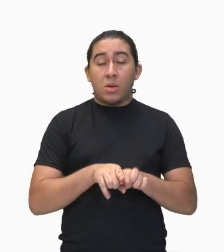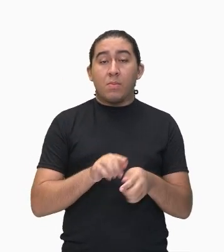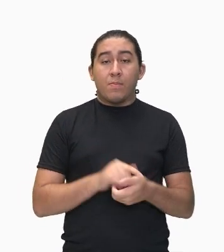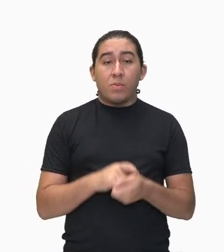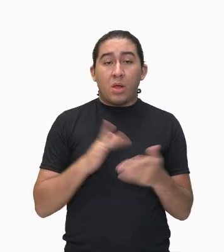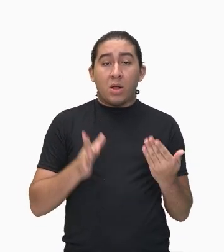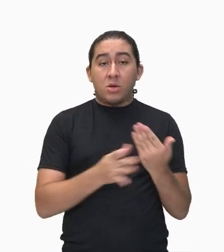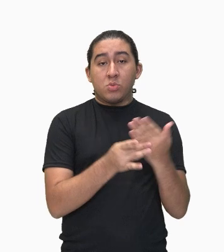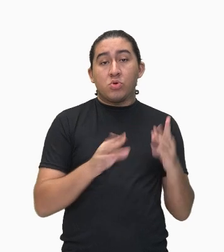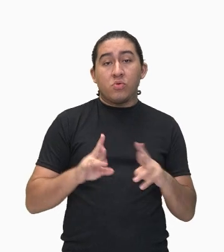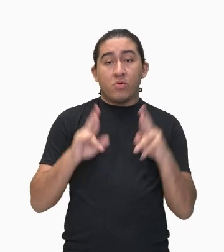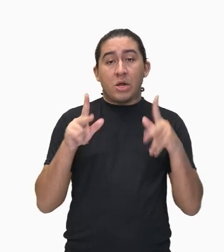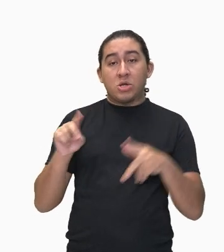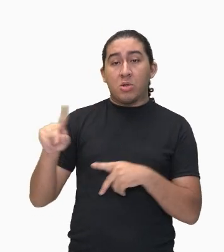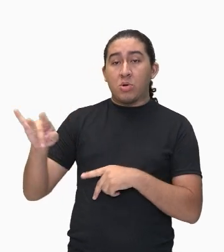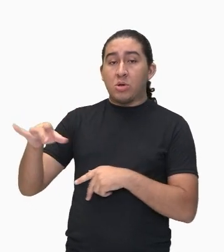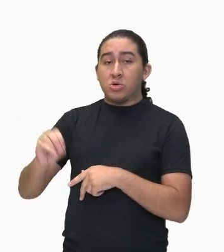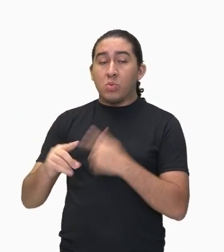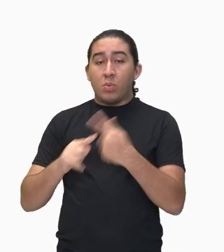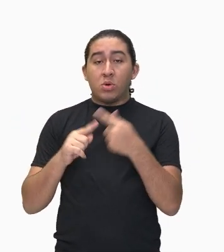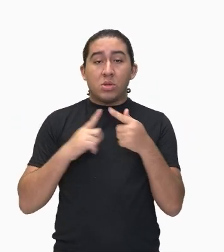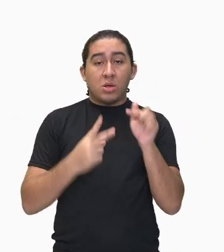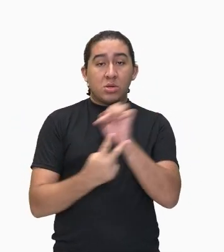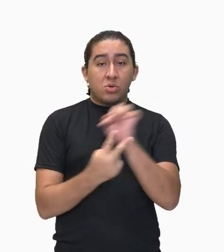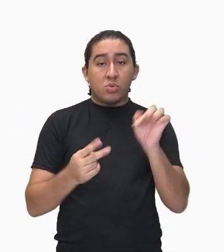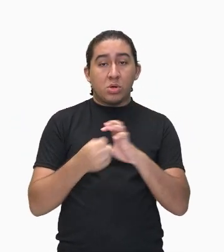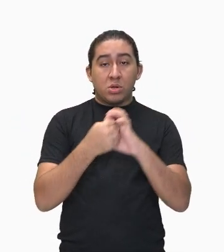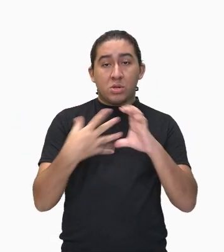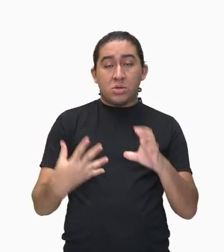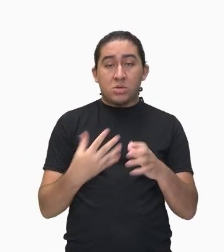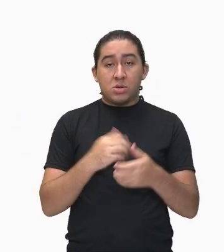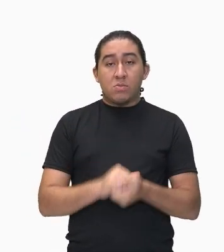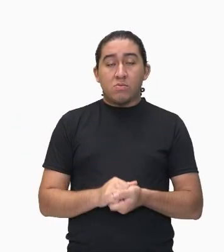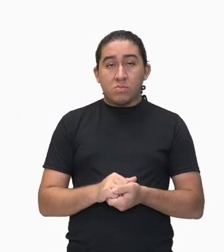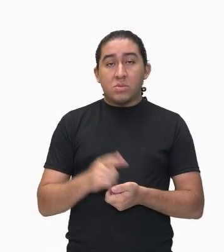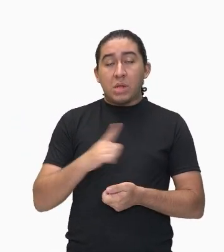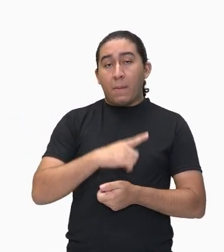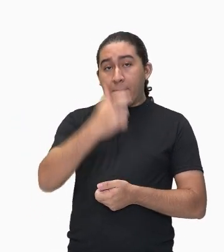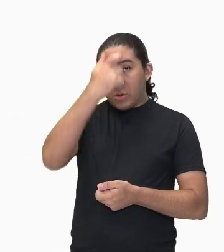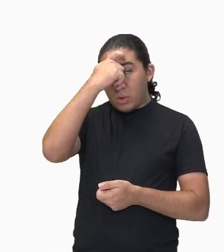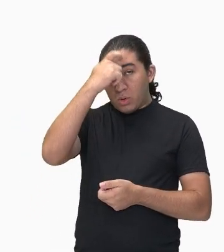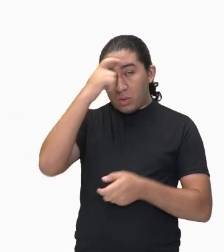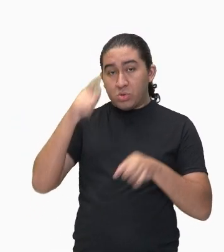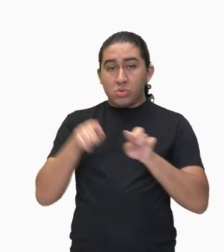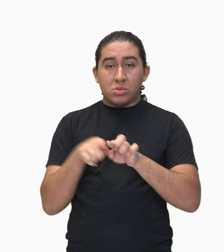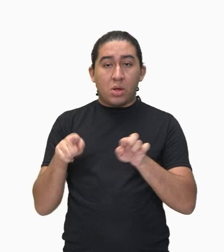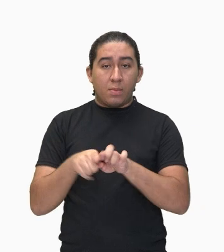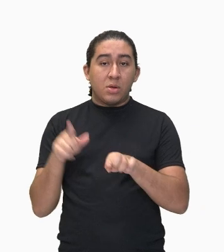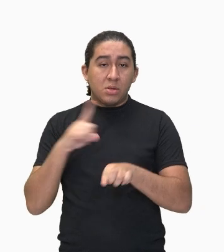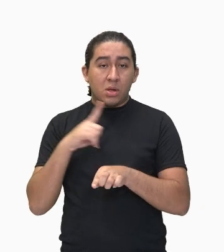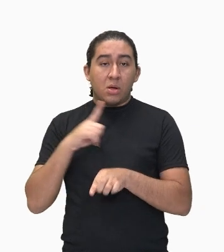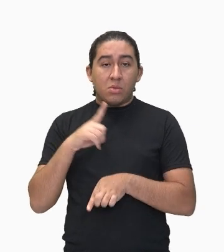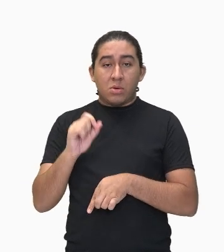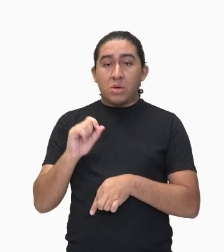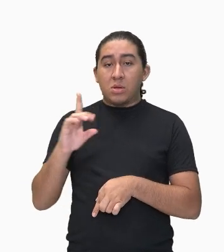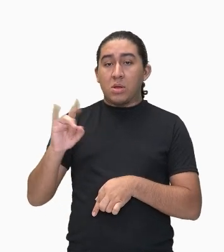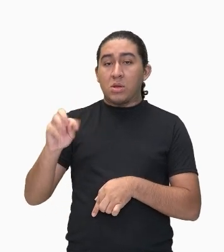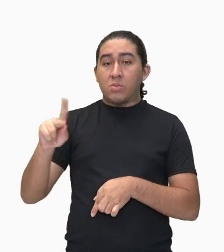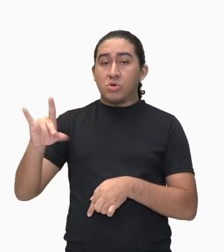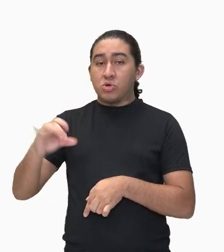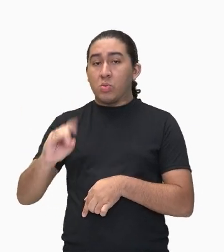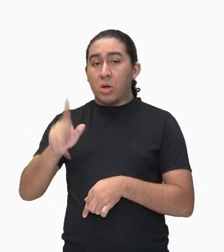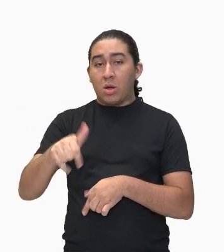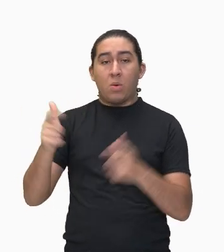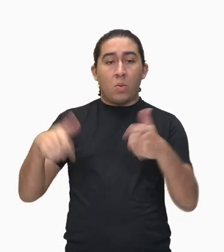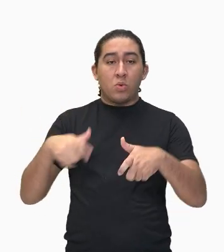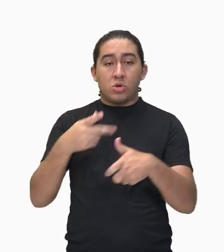difere do naturalismo nesses dois aspectos. Realismo psicológico, naturalismo, determinismo, o meio onde o